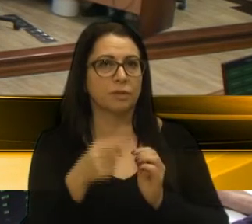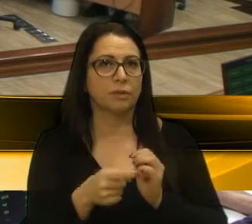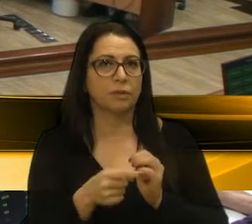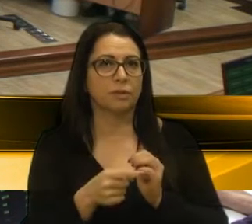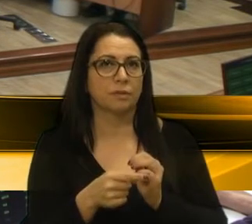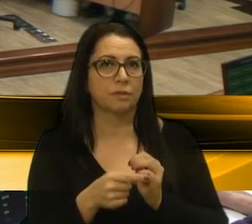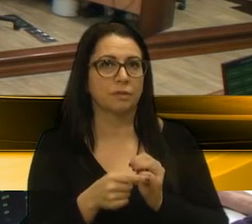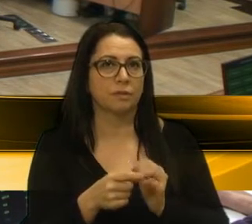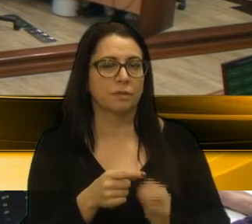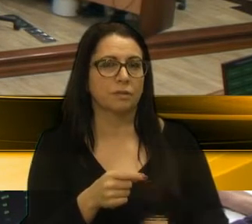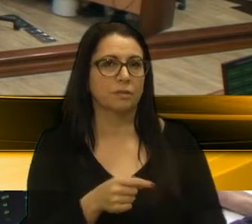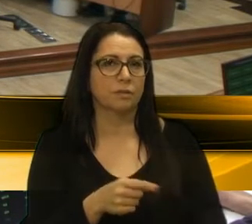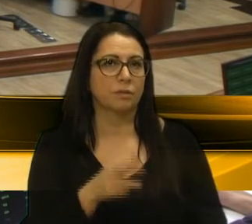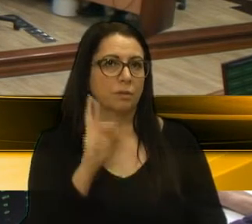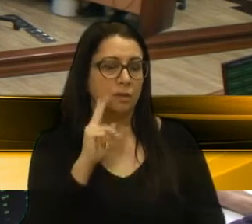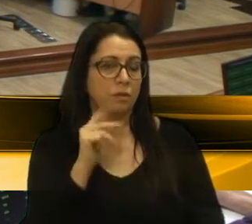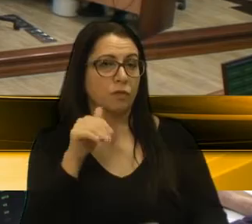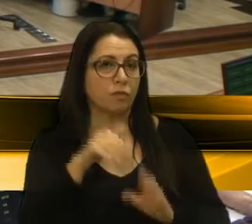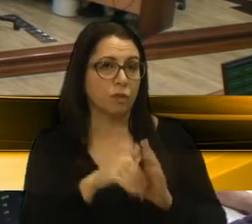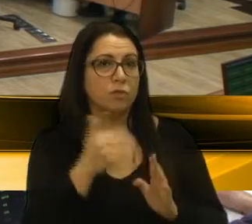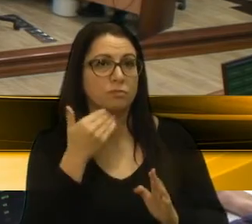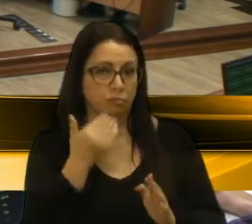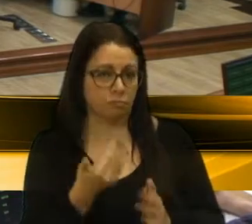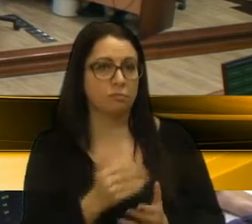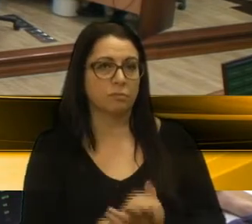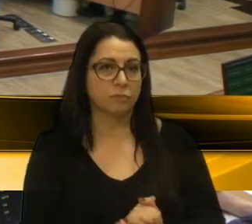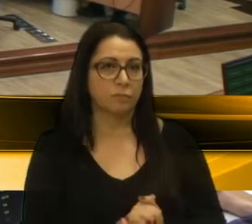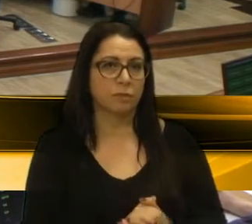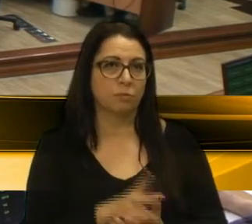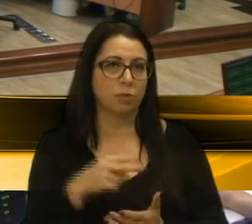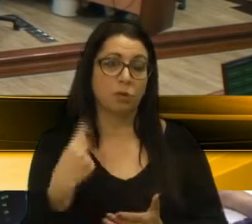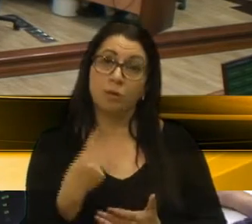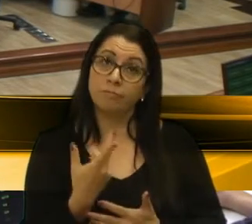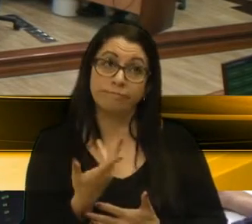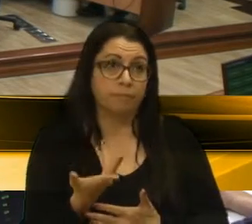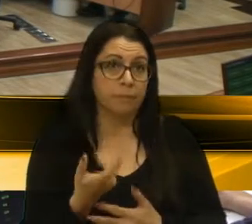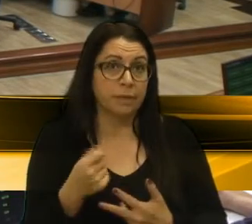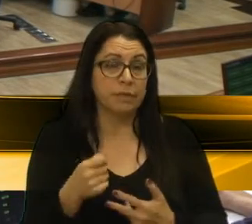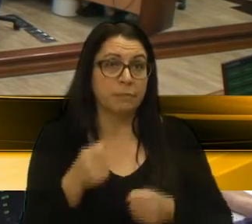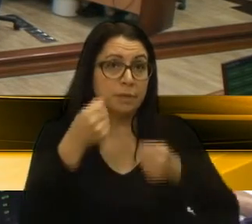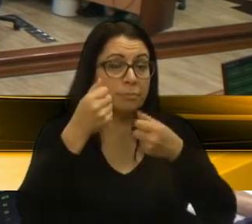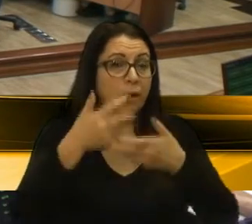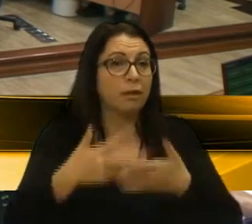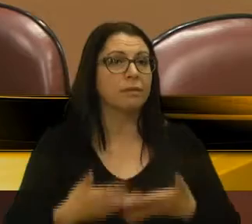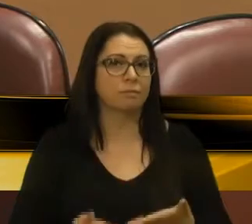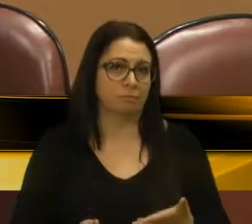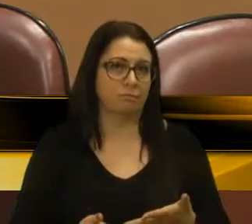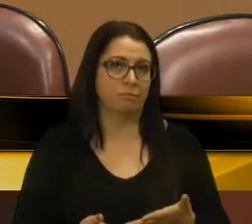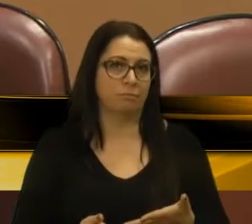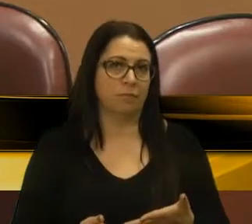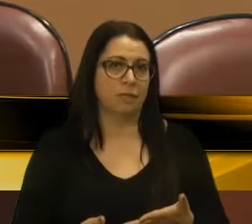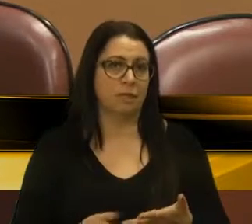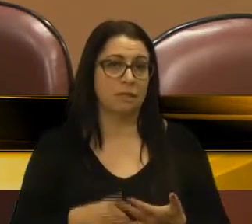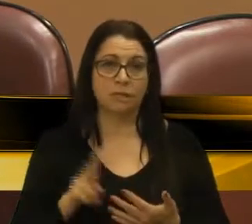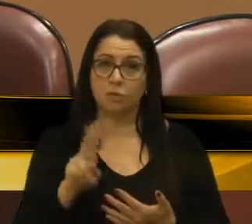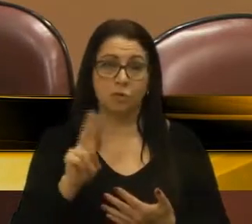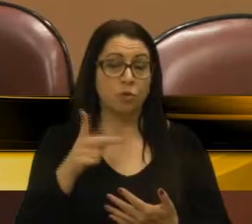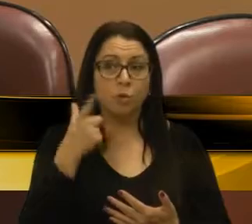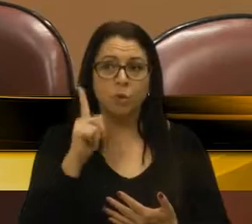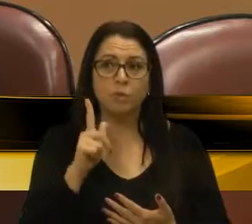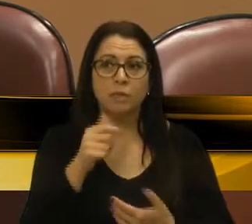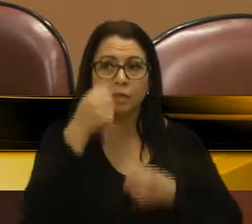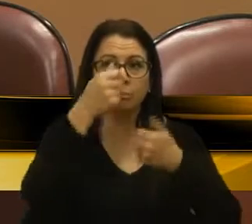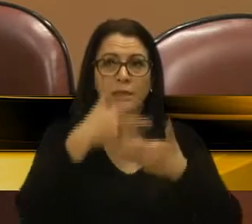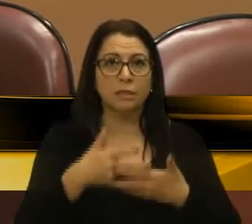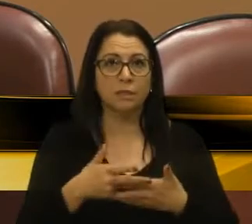vereador Renato, com certeza, voto favorável, porque nós, no mínimo, precisamos de explicações. E se a gente não consegue explicações